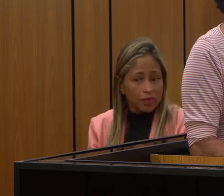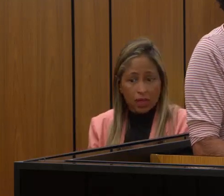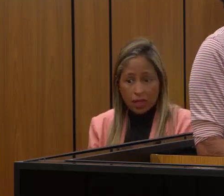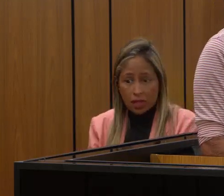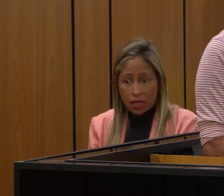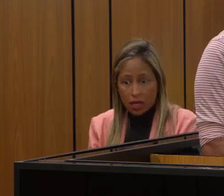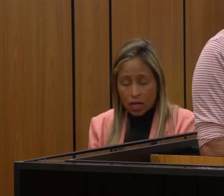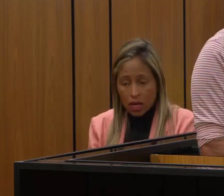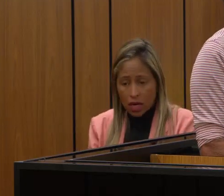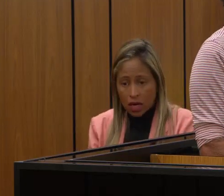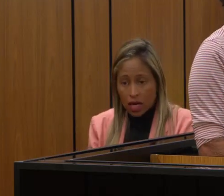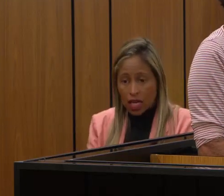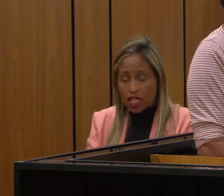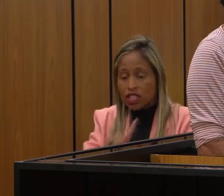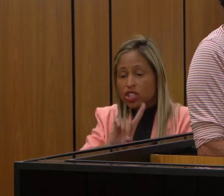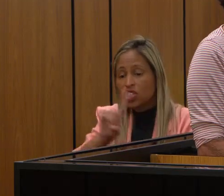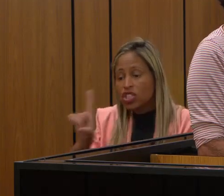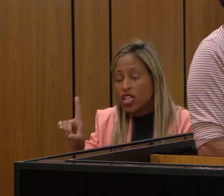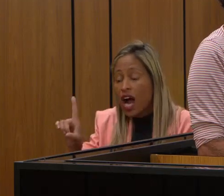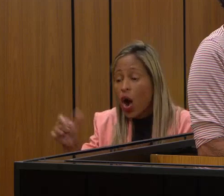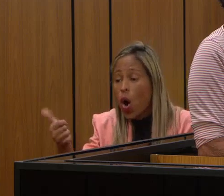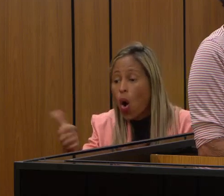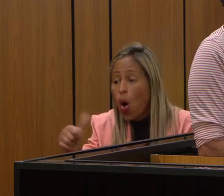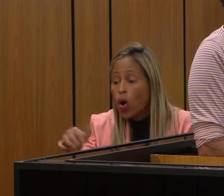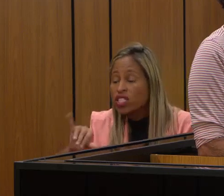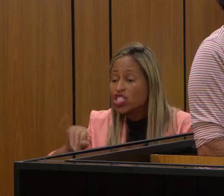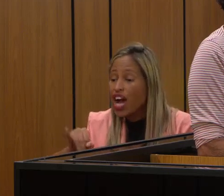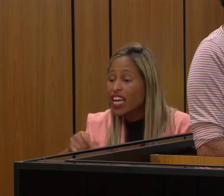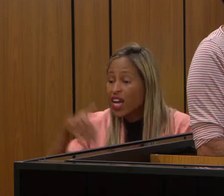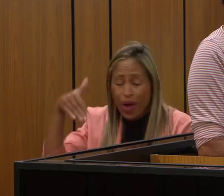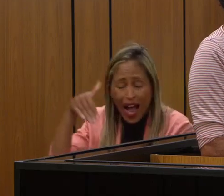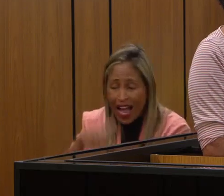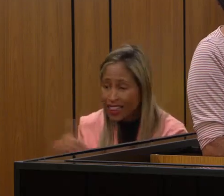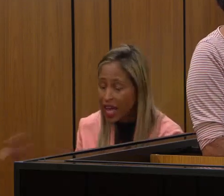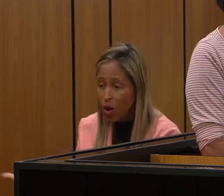eu tô desde o dia 11 de Janeiro